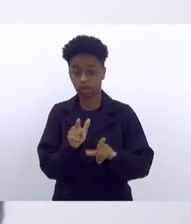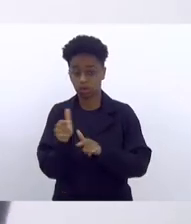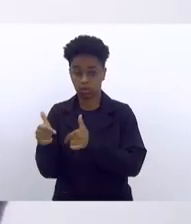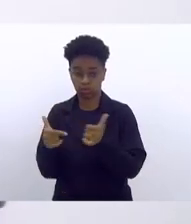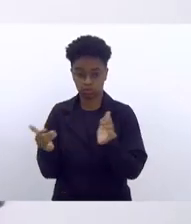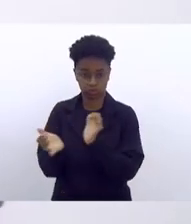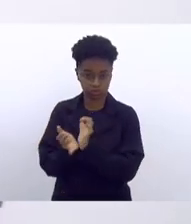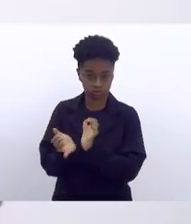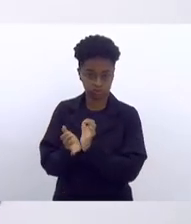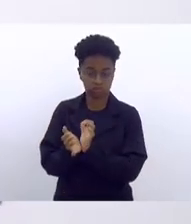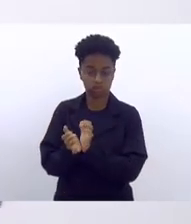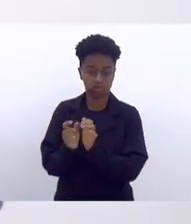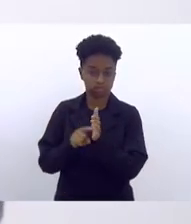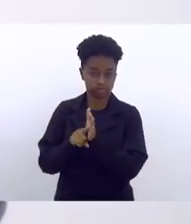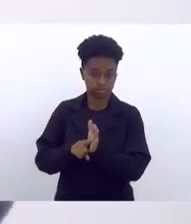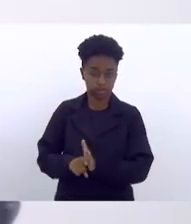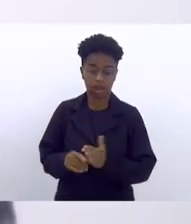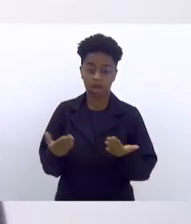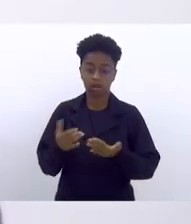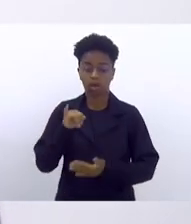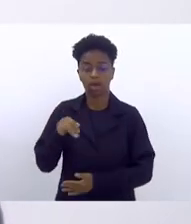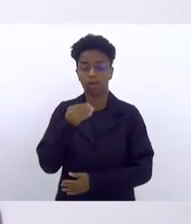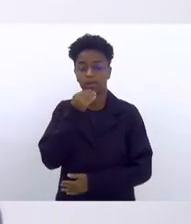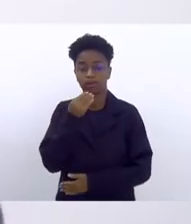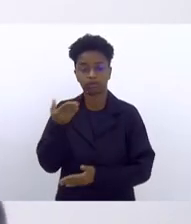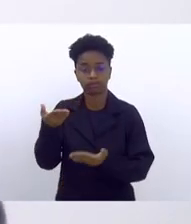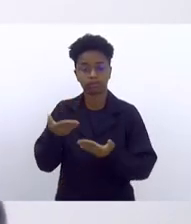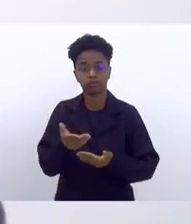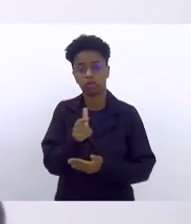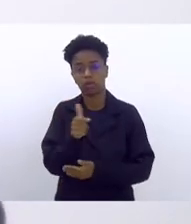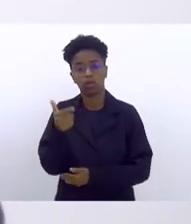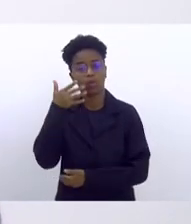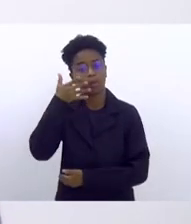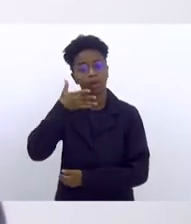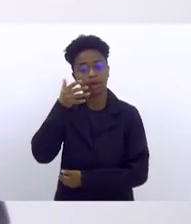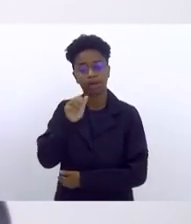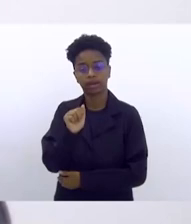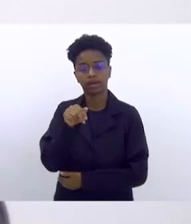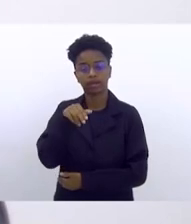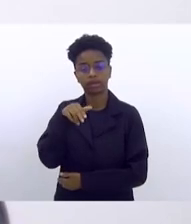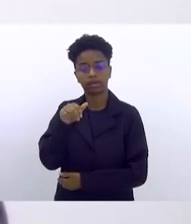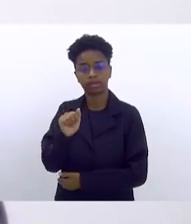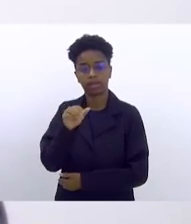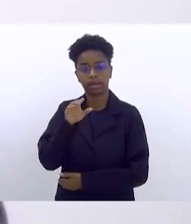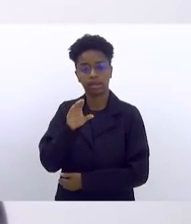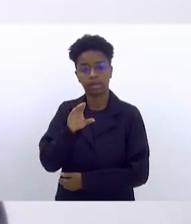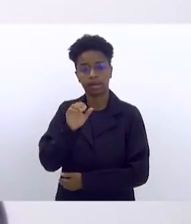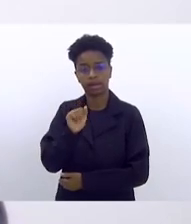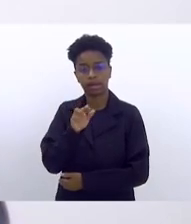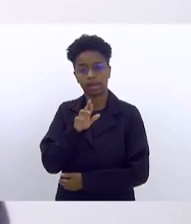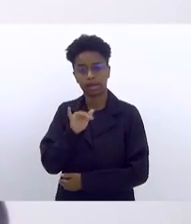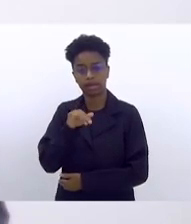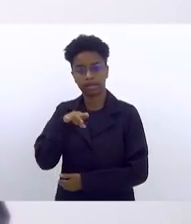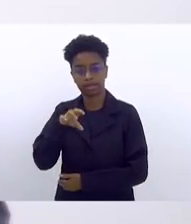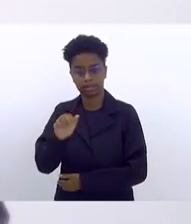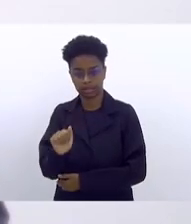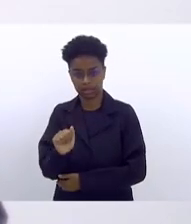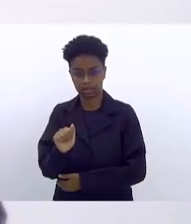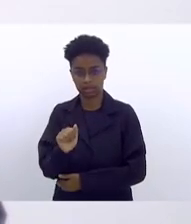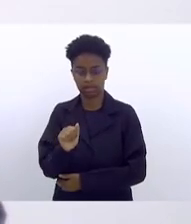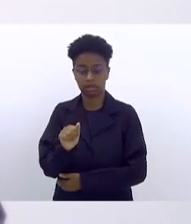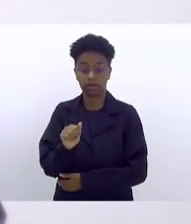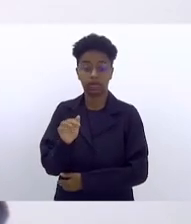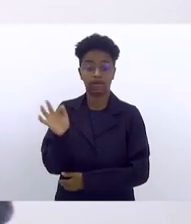aproveitar já e passar a palavra para mais um palestrante que é a Ana Karina Brenner da